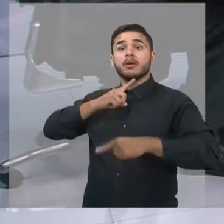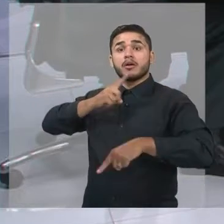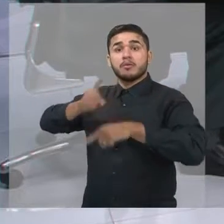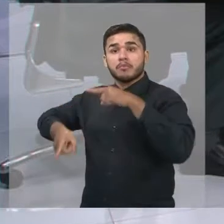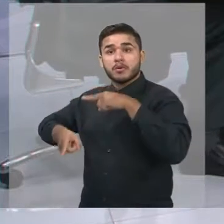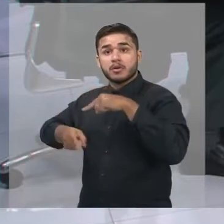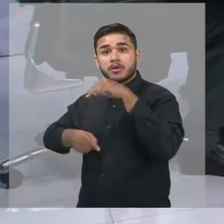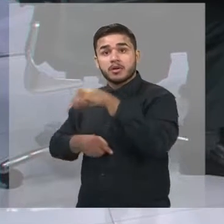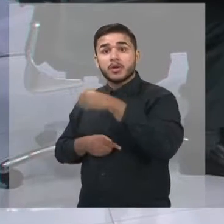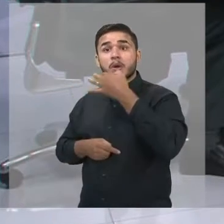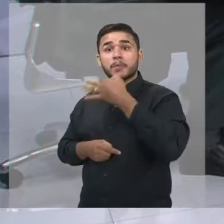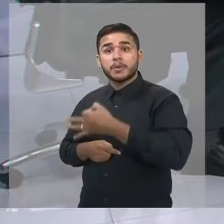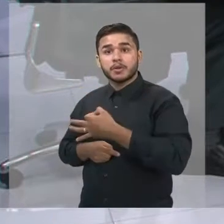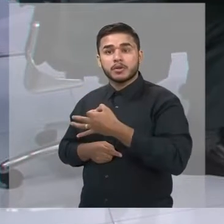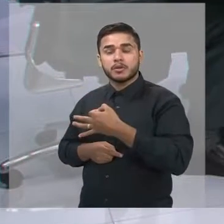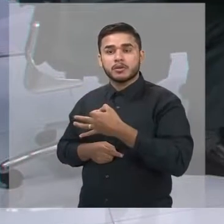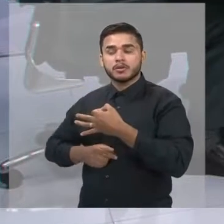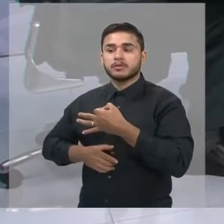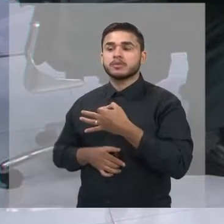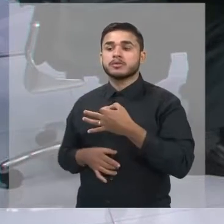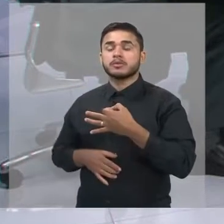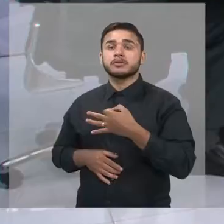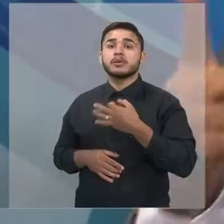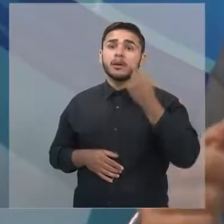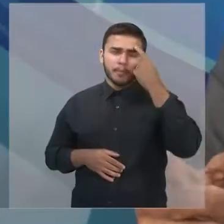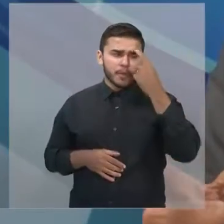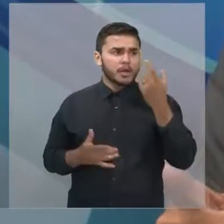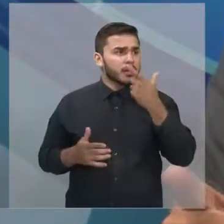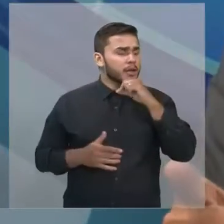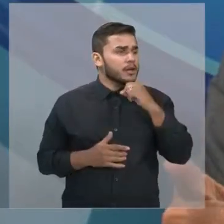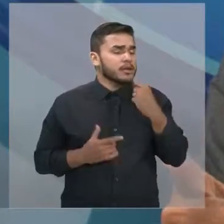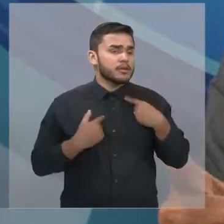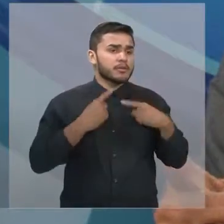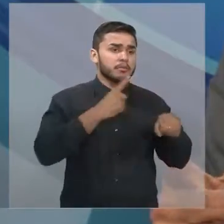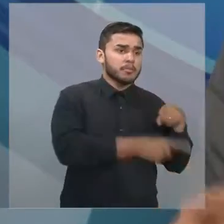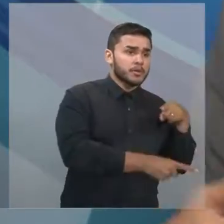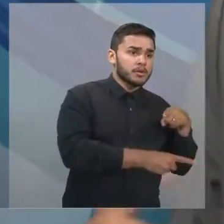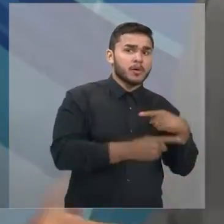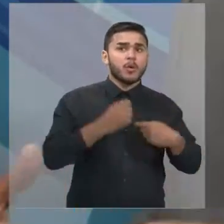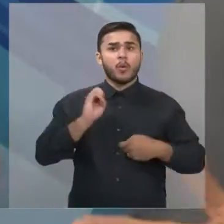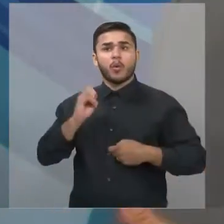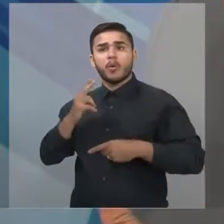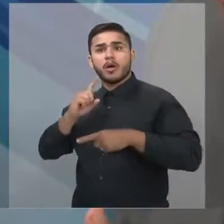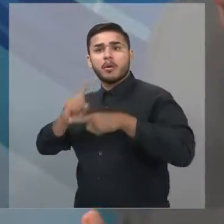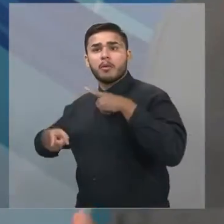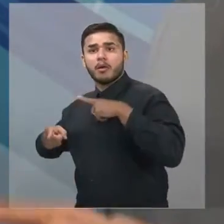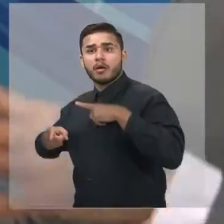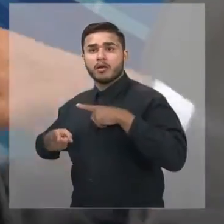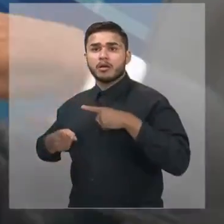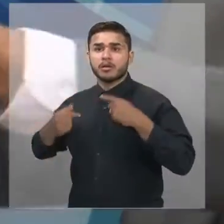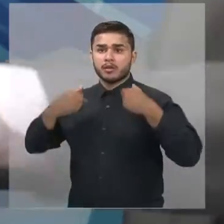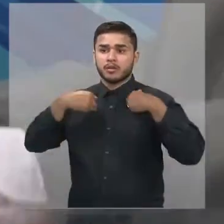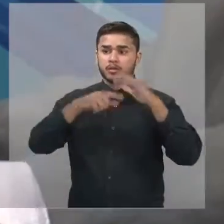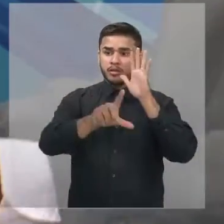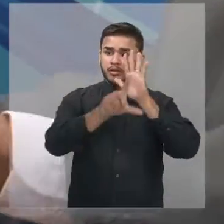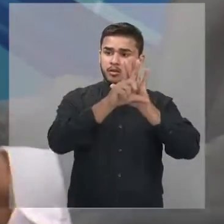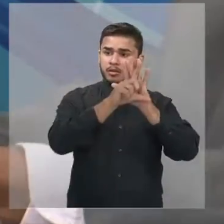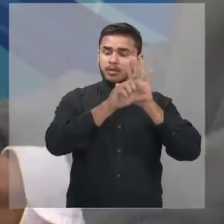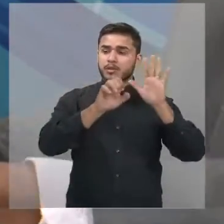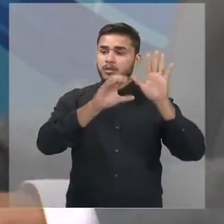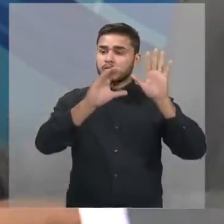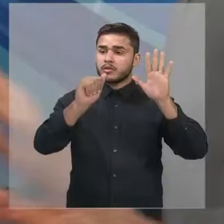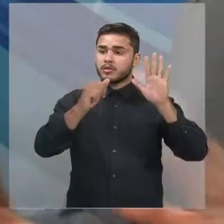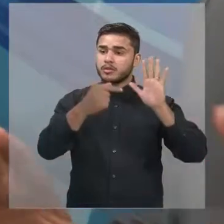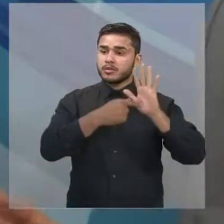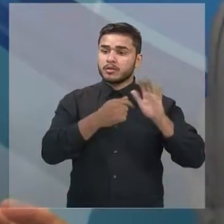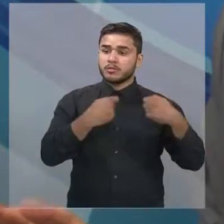ao pensamento dele. Então, quem é o censor? Censor é quem tenta cumprir a lei dizendo, olha, isso aí deve